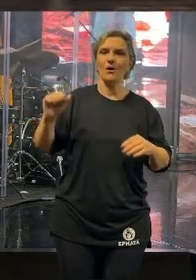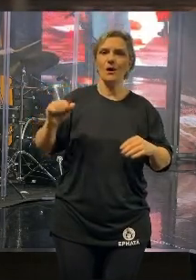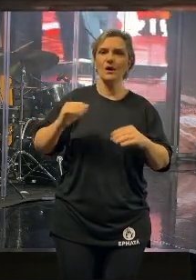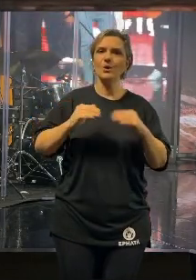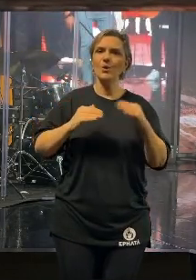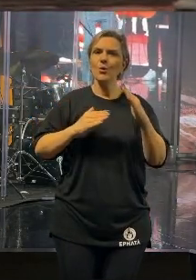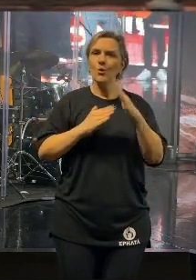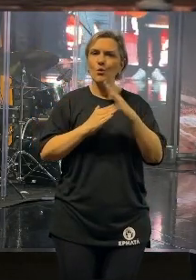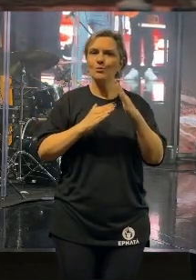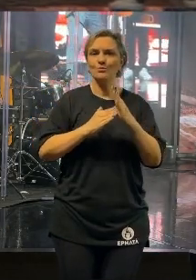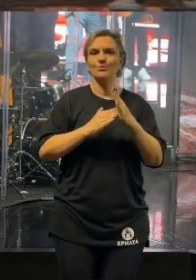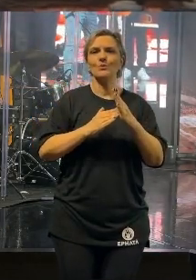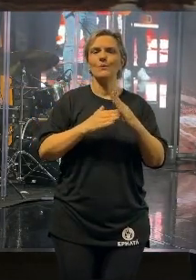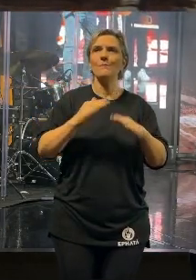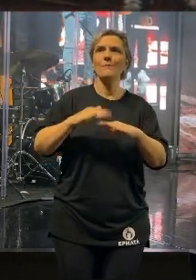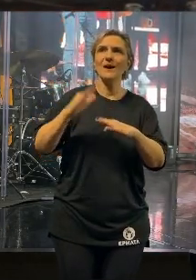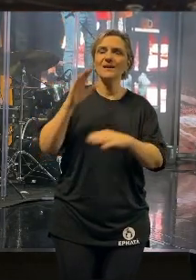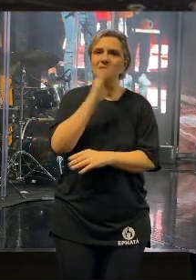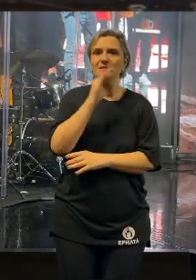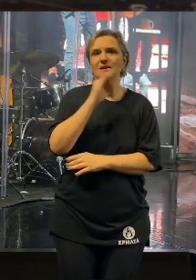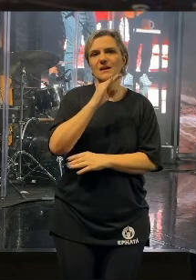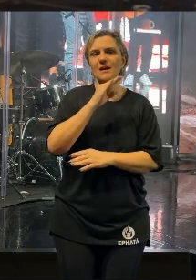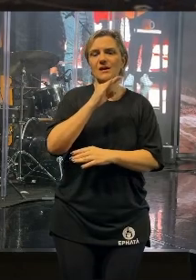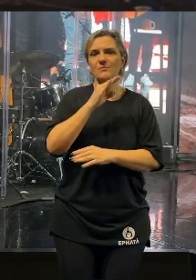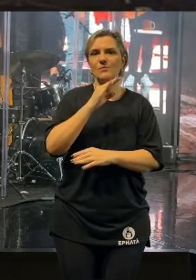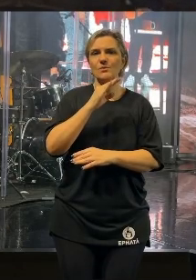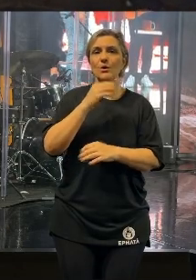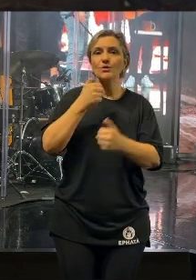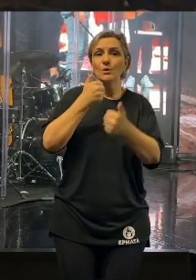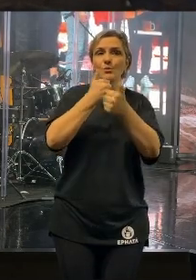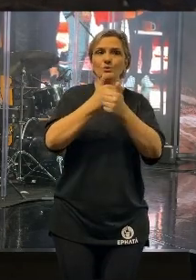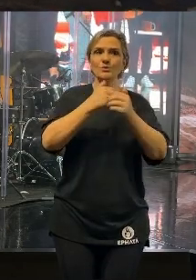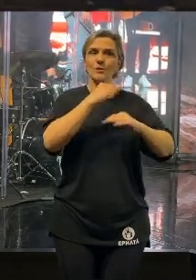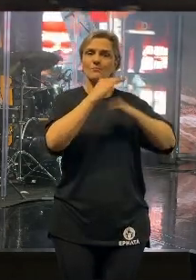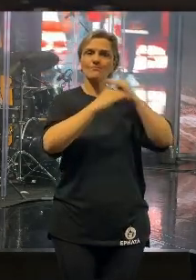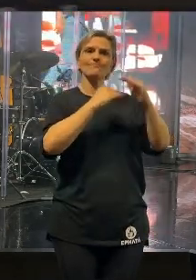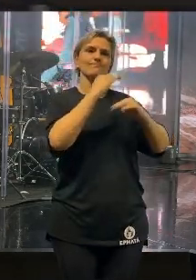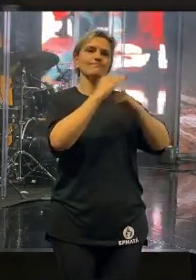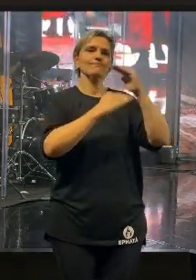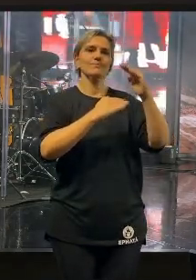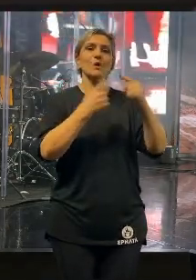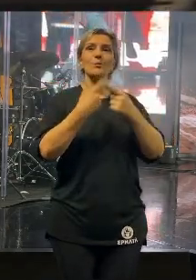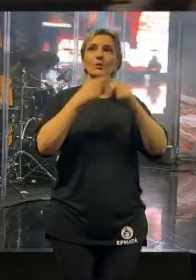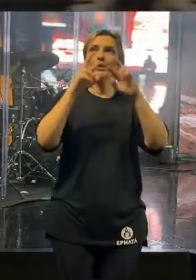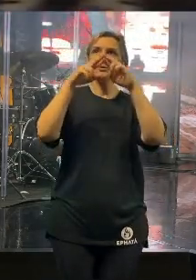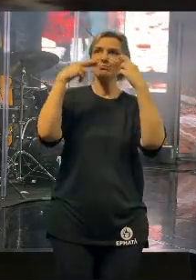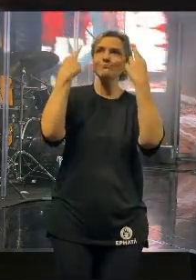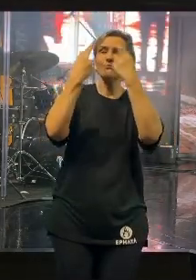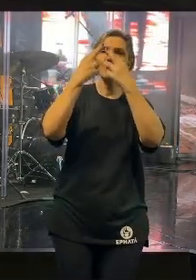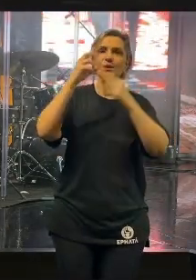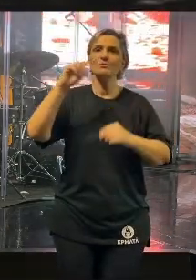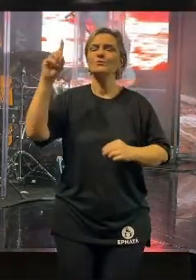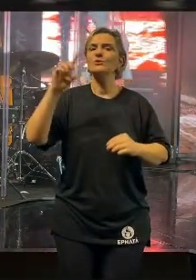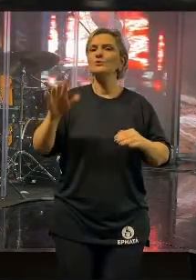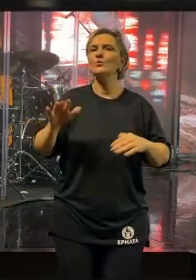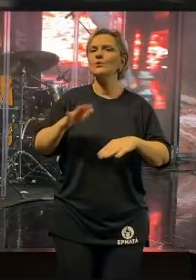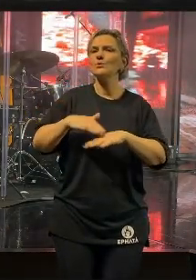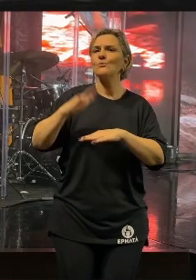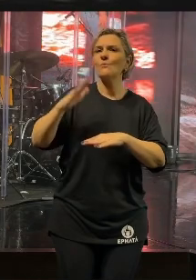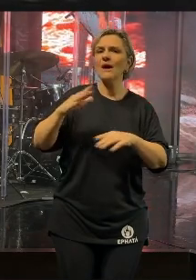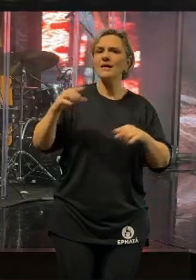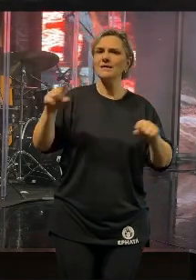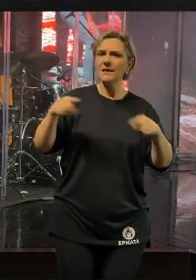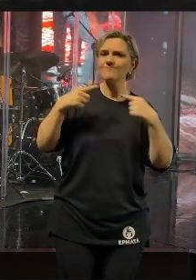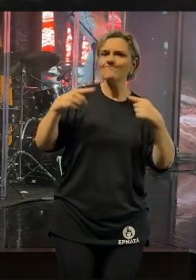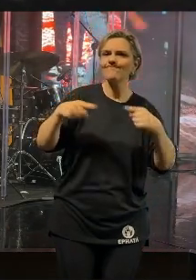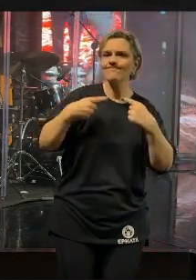mais rápido eles te aproximam da tua promoção. Porque no reino de Deus, olha para mim, quanto mais ataques